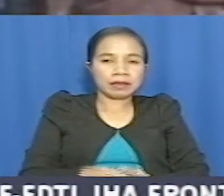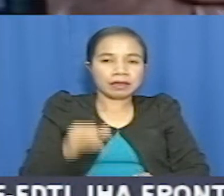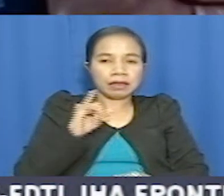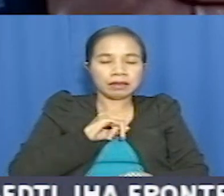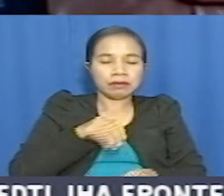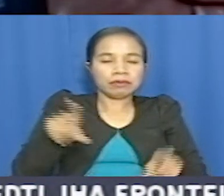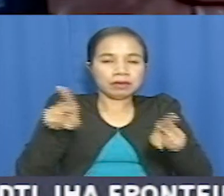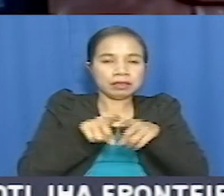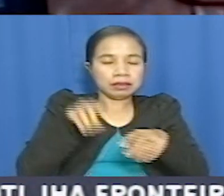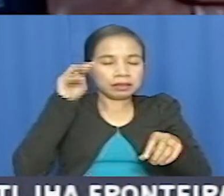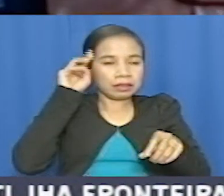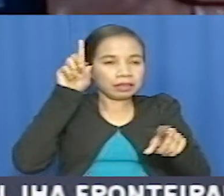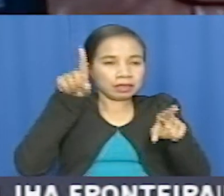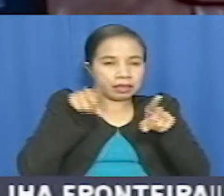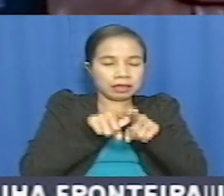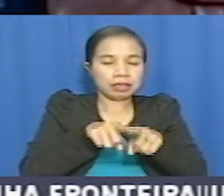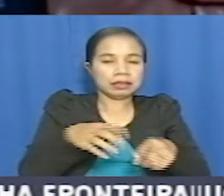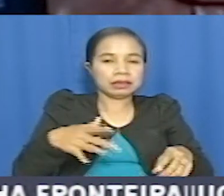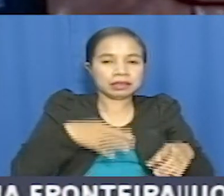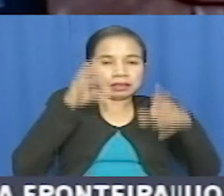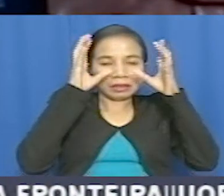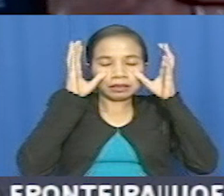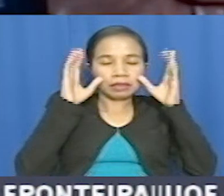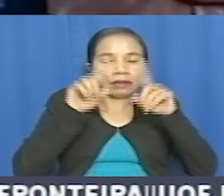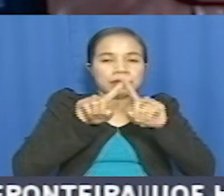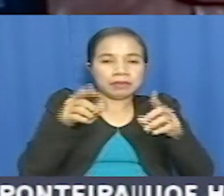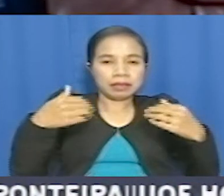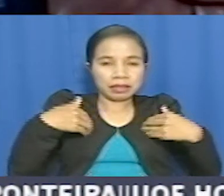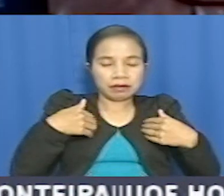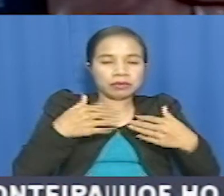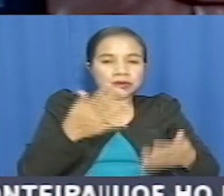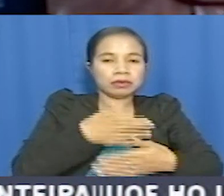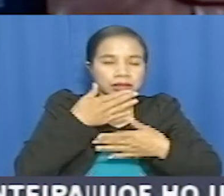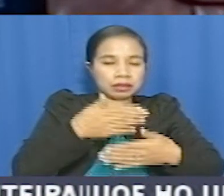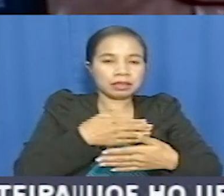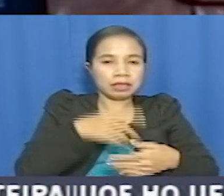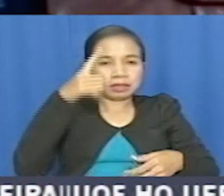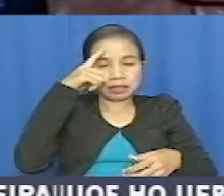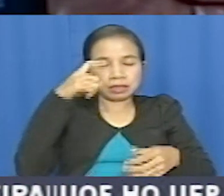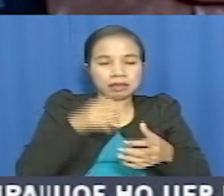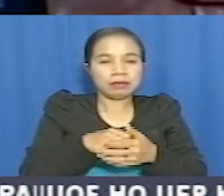ao triste mas é ia mos contente ikus tamba